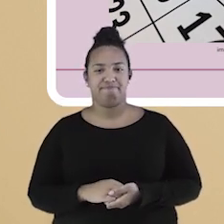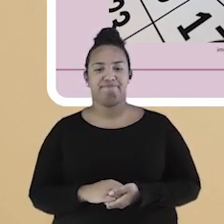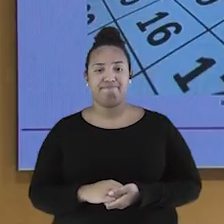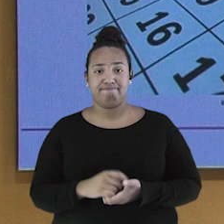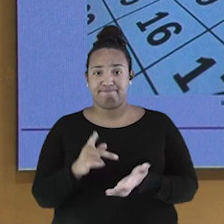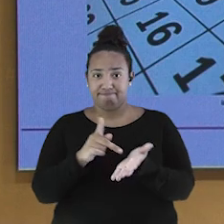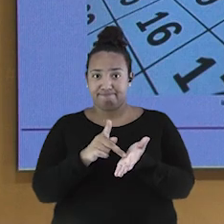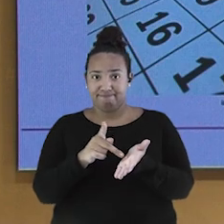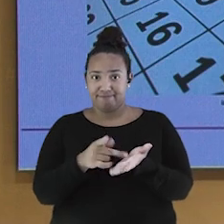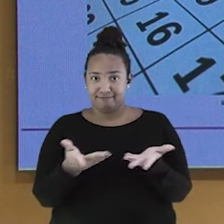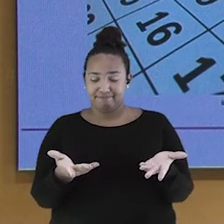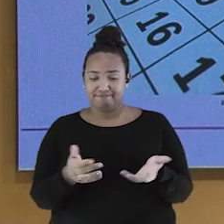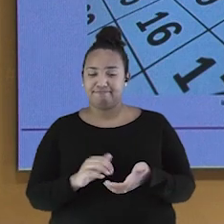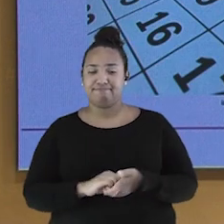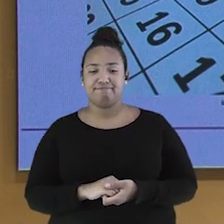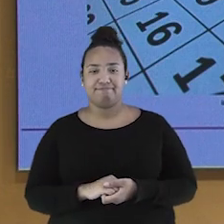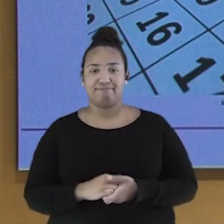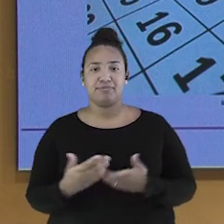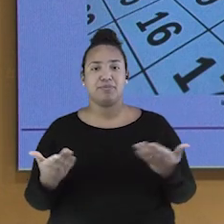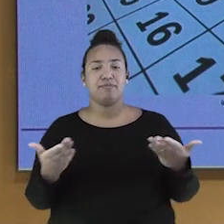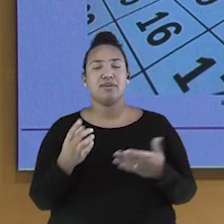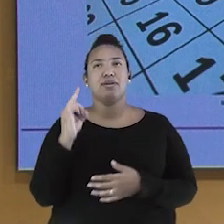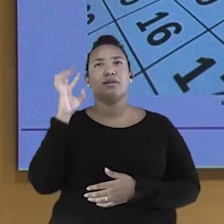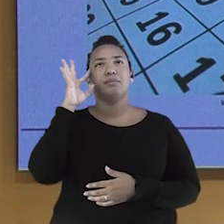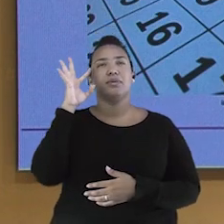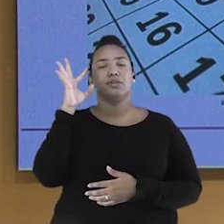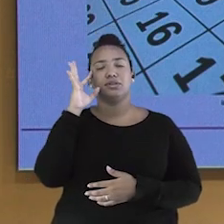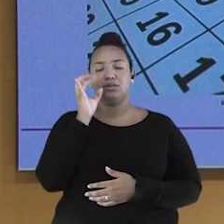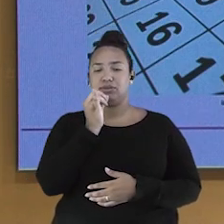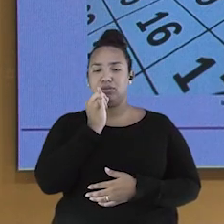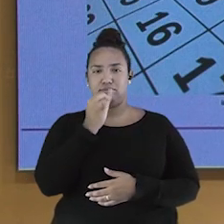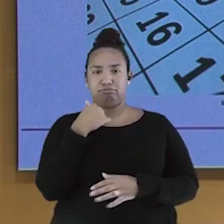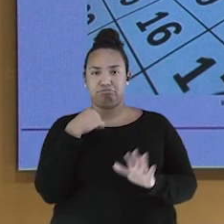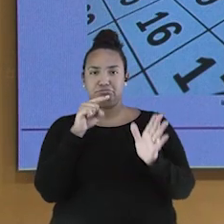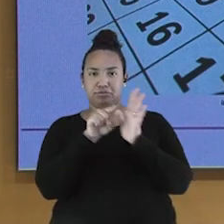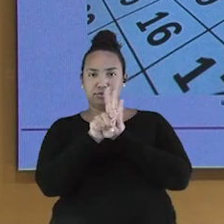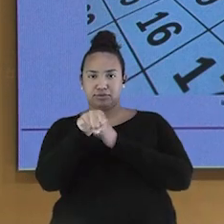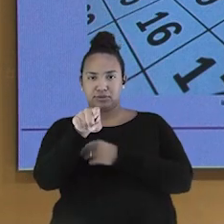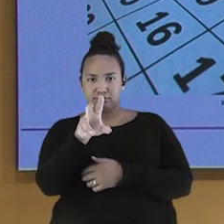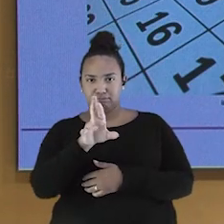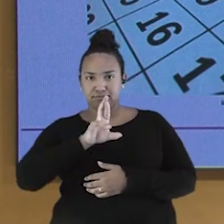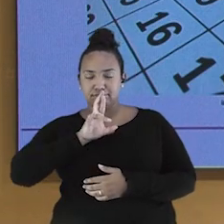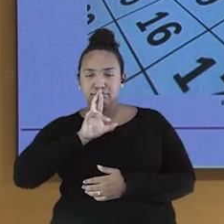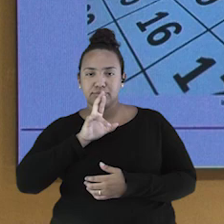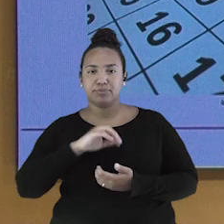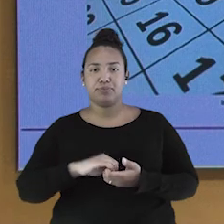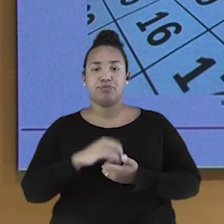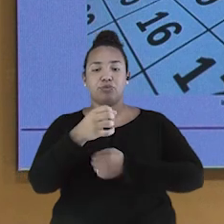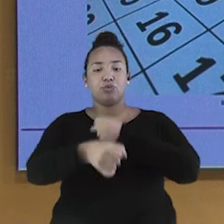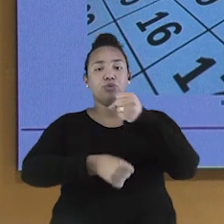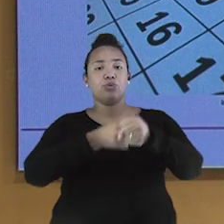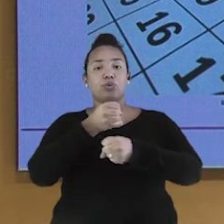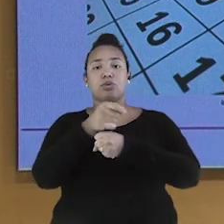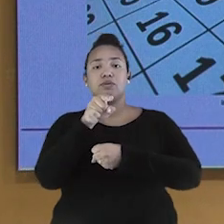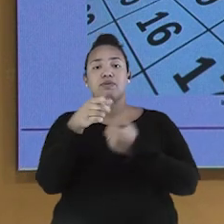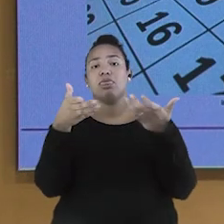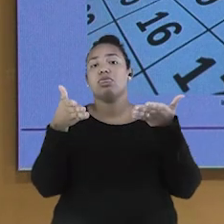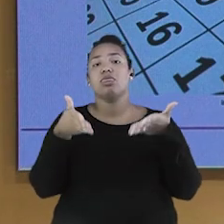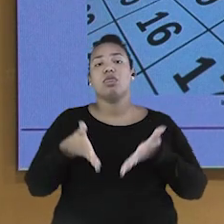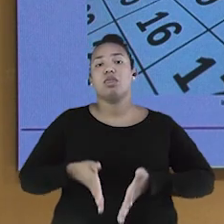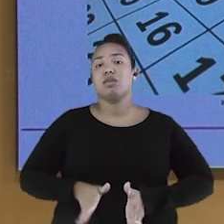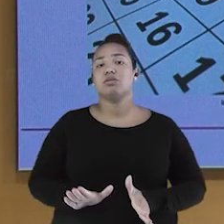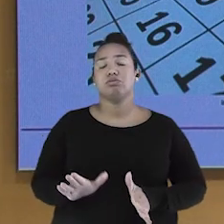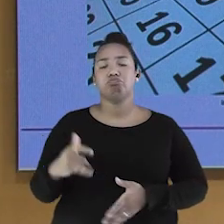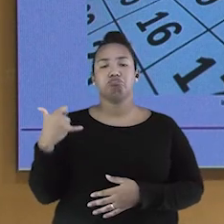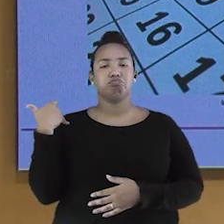mesmo? Agora, pense nas respostas para as seguintes perguntas. Em que ano você nasceu? Quantos anos